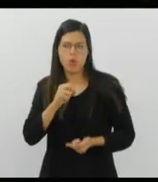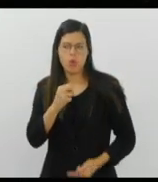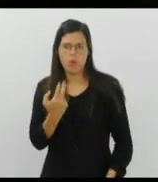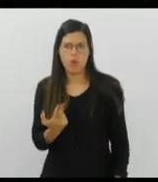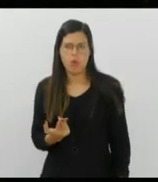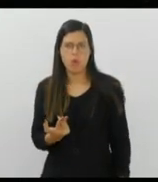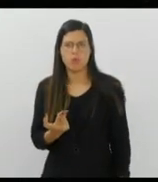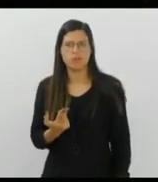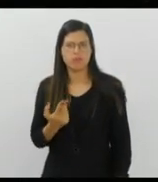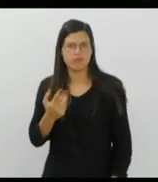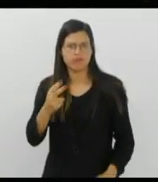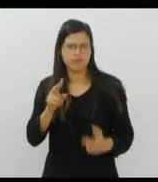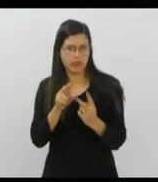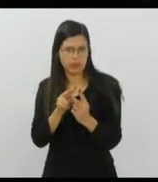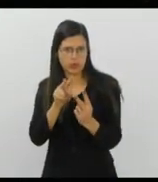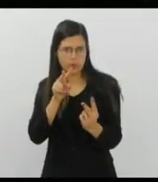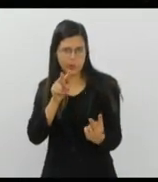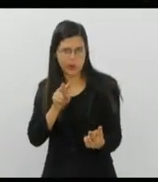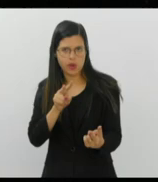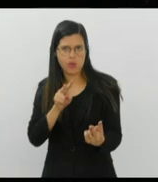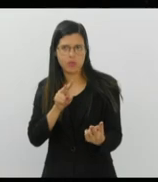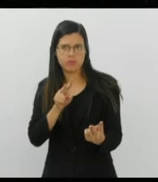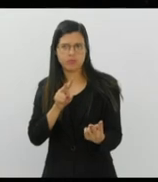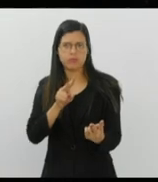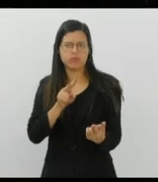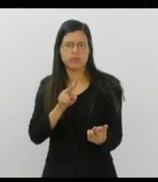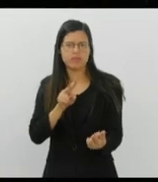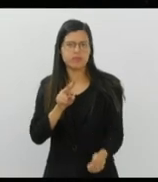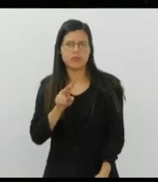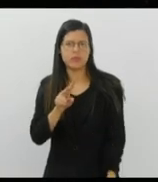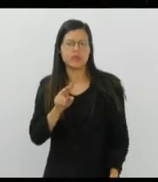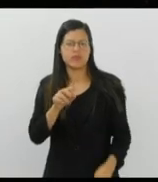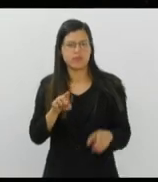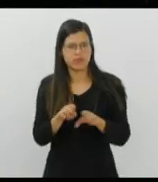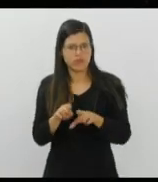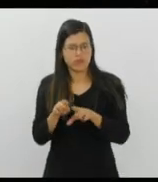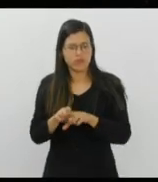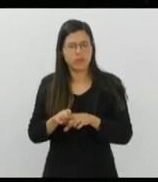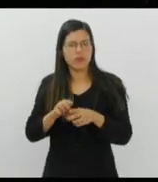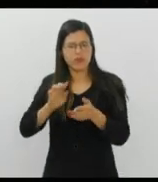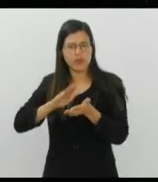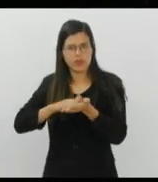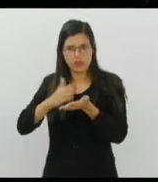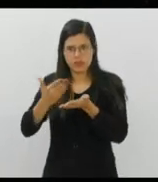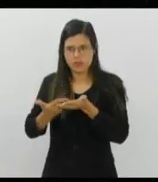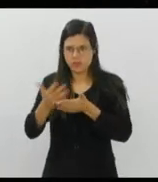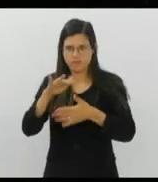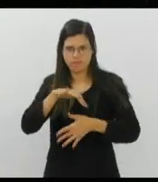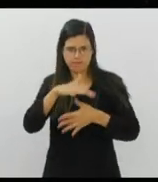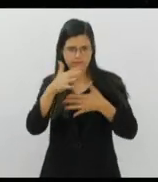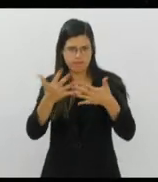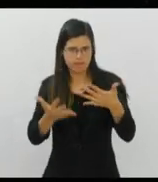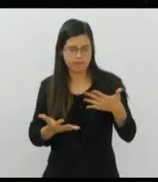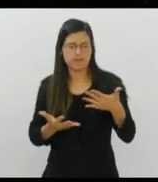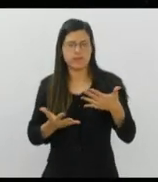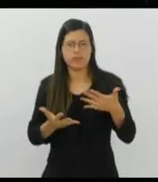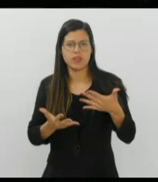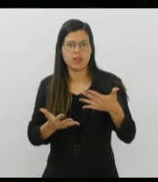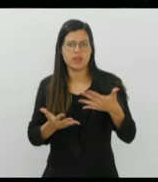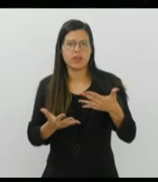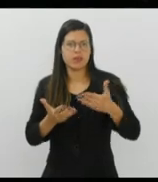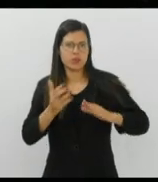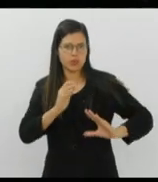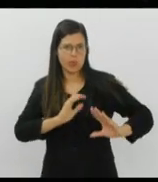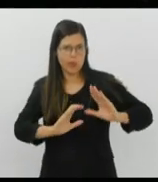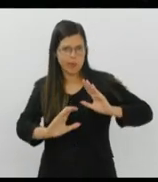forma remota, senhora intérprete da língua de Libras, que leva a